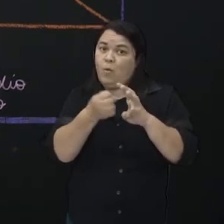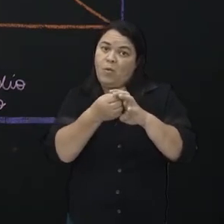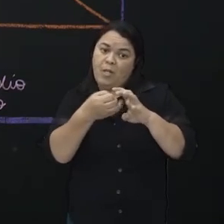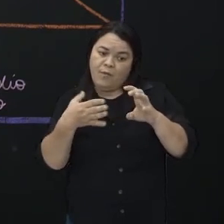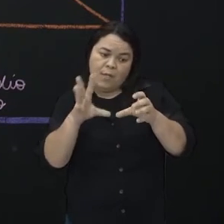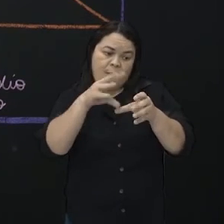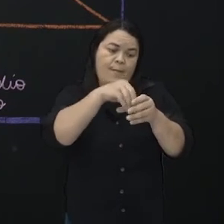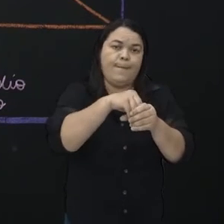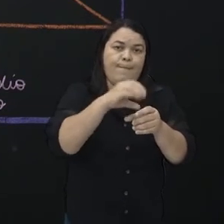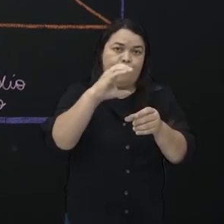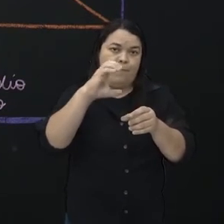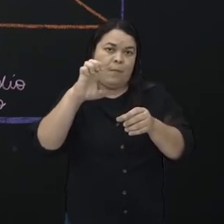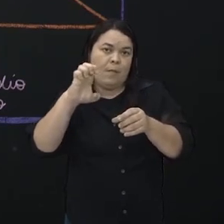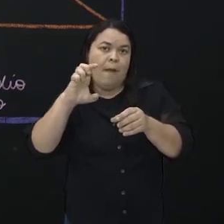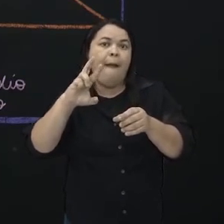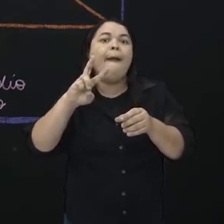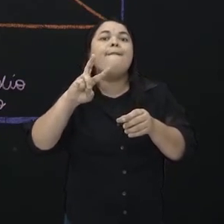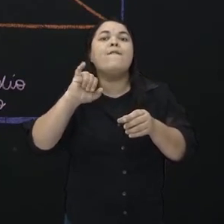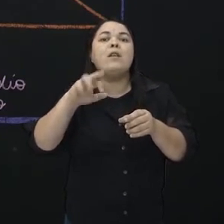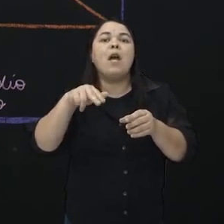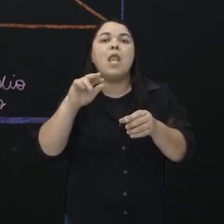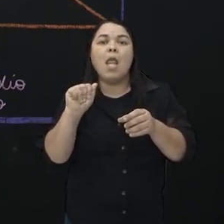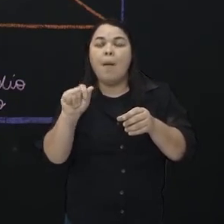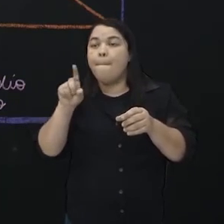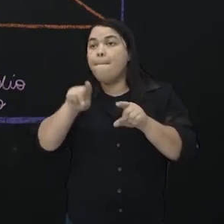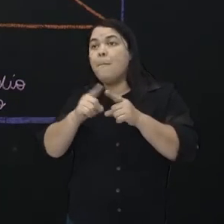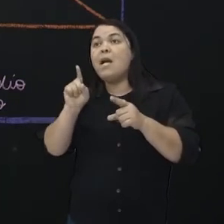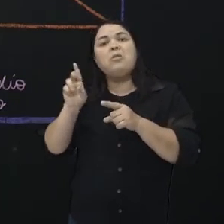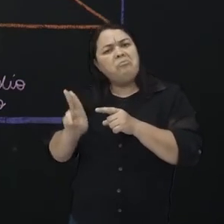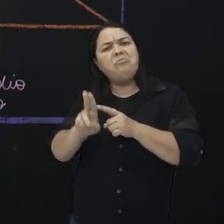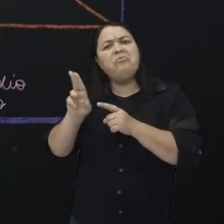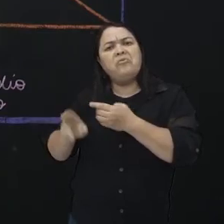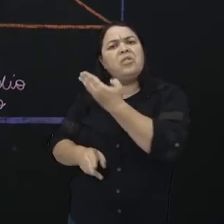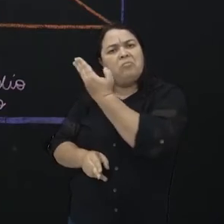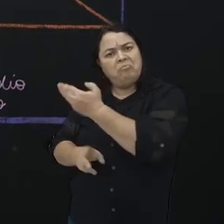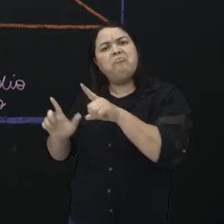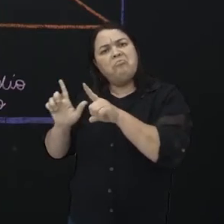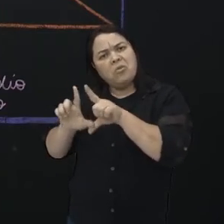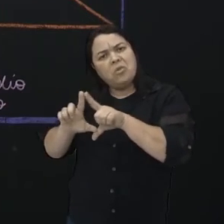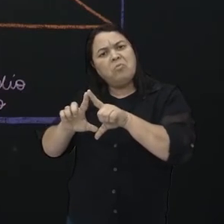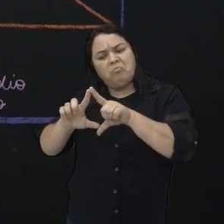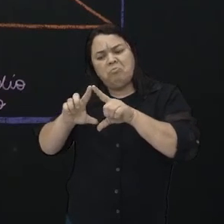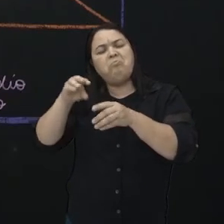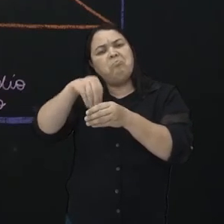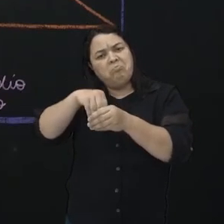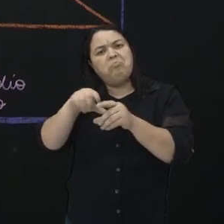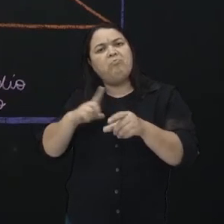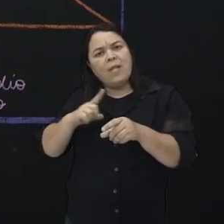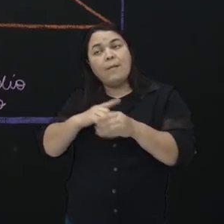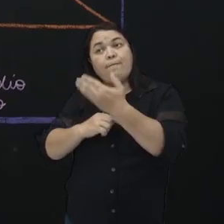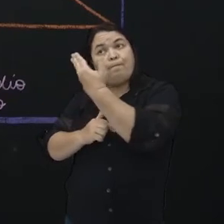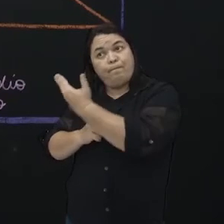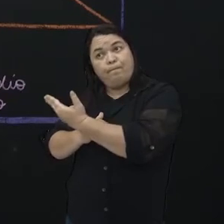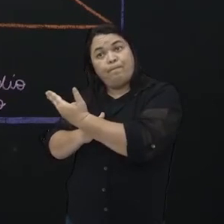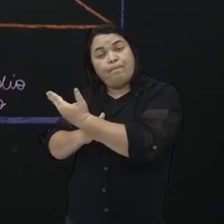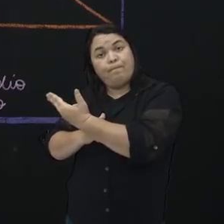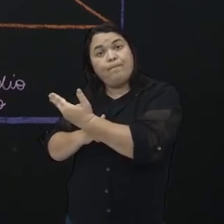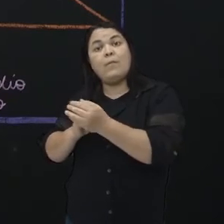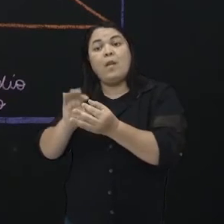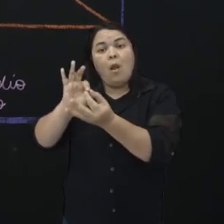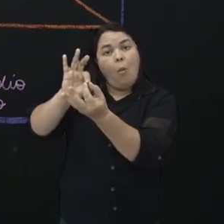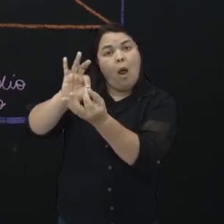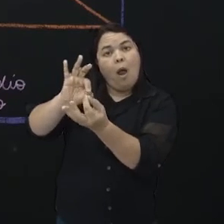meio, e nós vimos também a mediana, que é a seviana que divide o lado oposto onde ela chega também ao meio. Além disso, temos